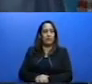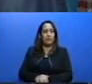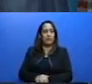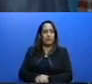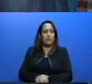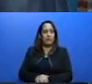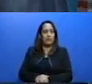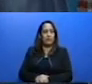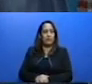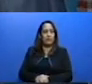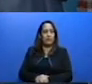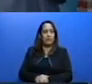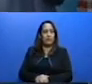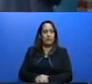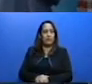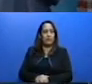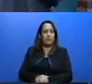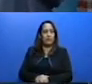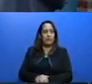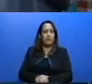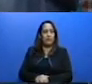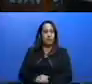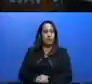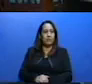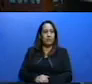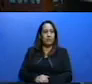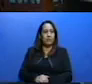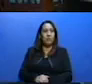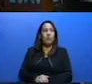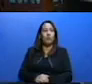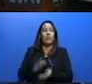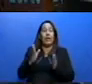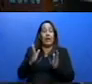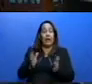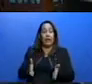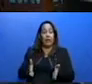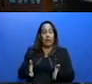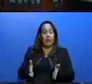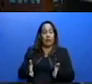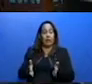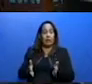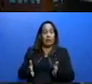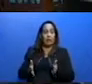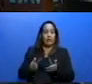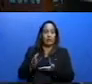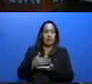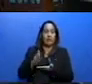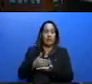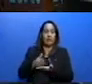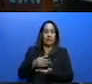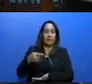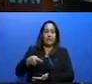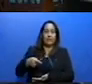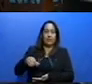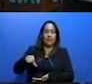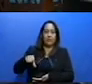Agora, turminha, Lá na página